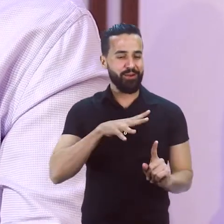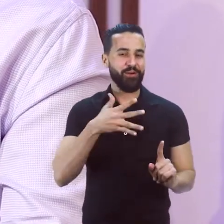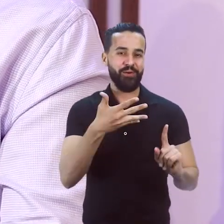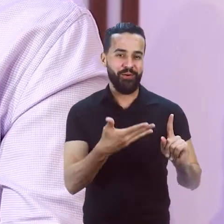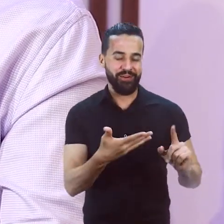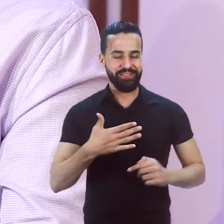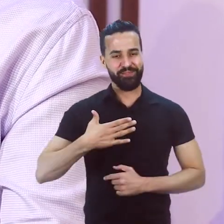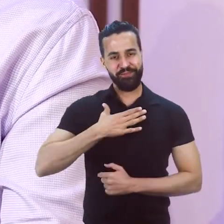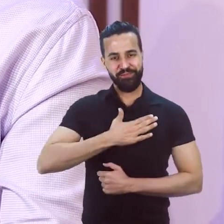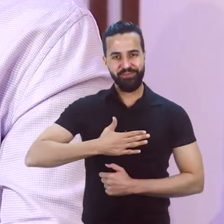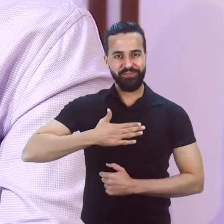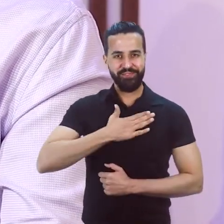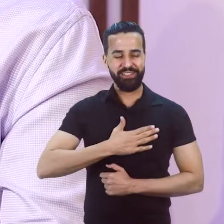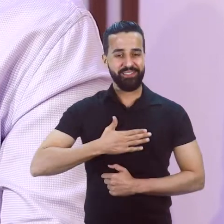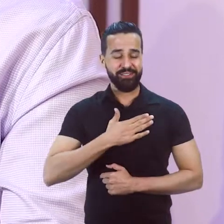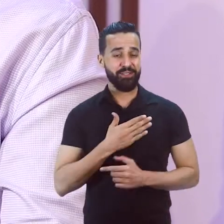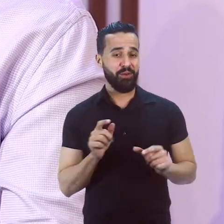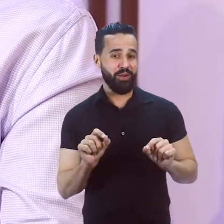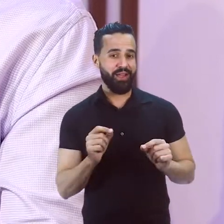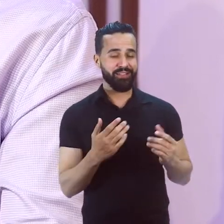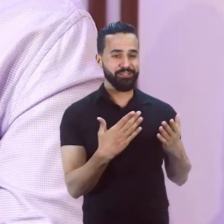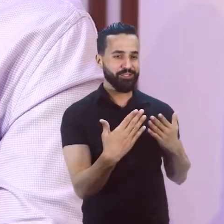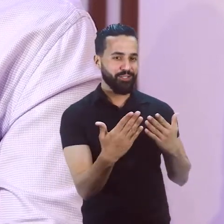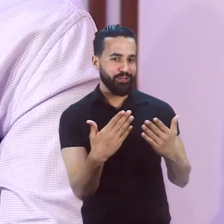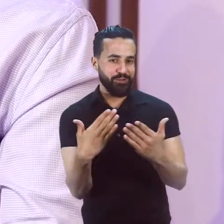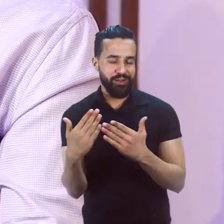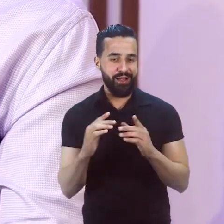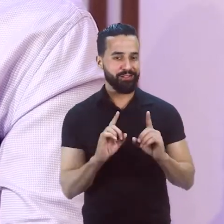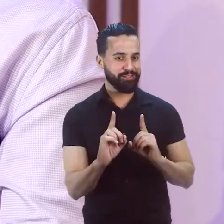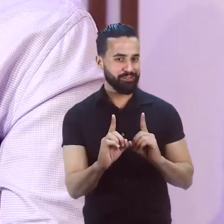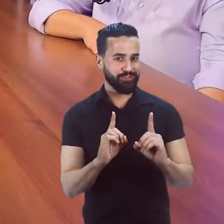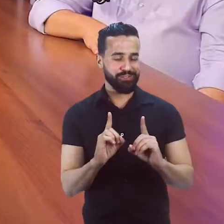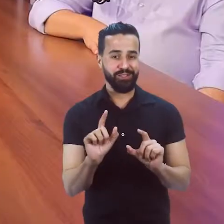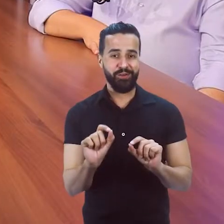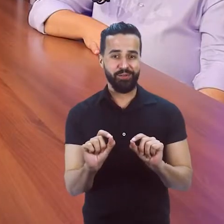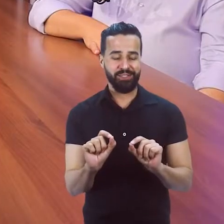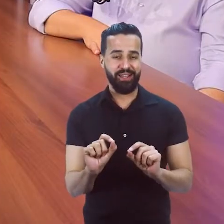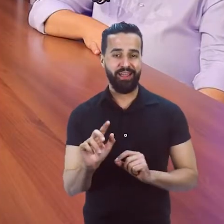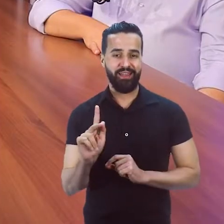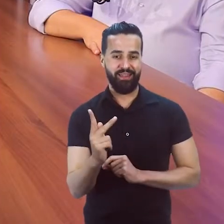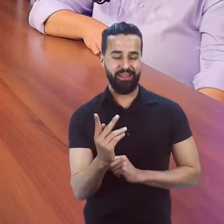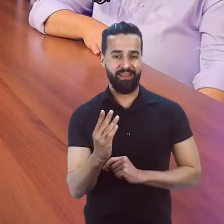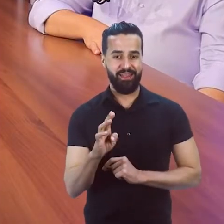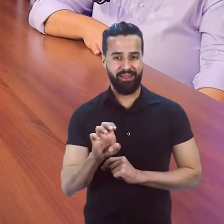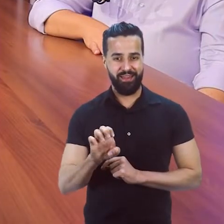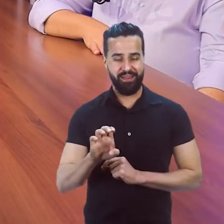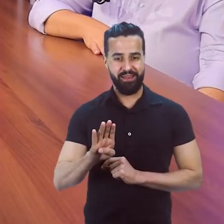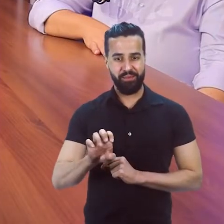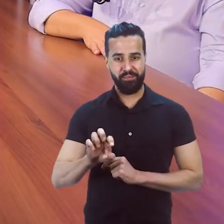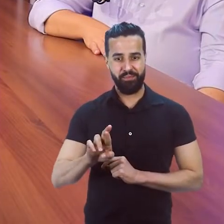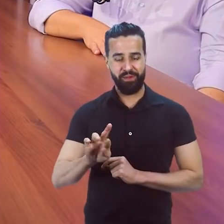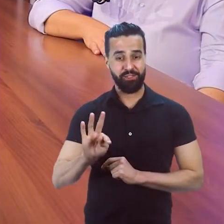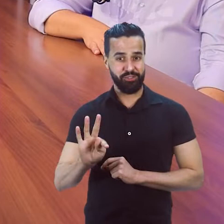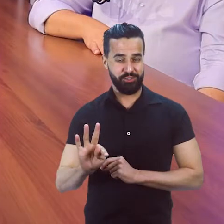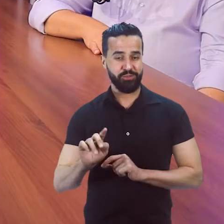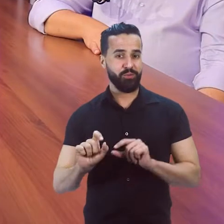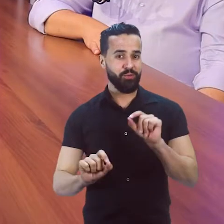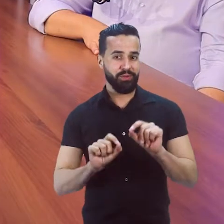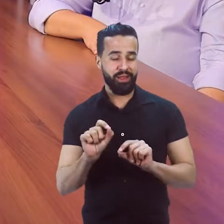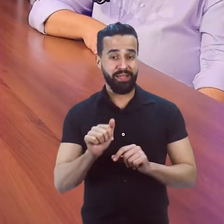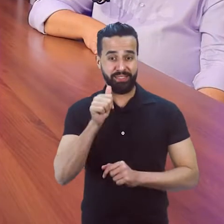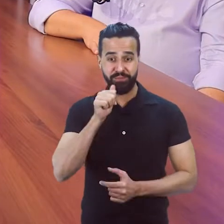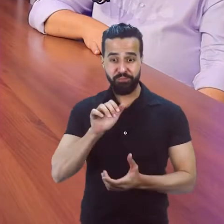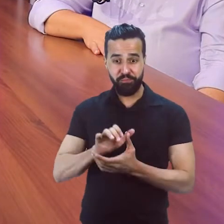satisfação de dialogar, de receber aqui o Herbert Batista, ele que é o esposo